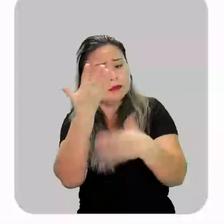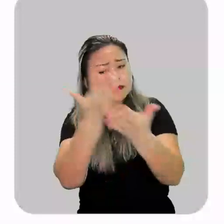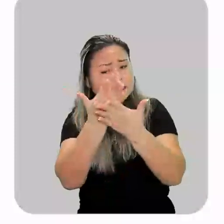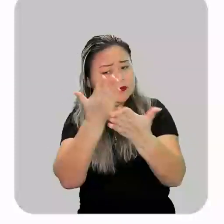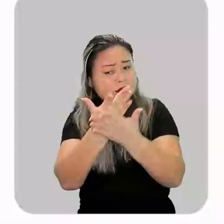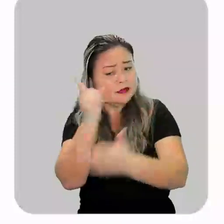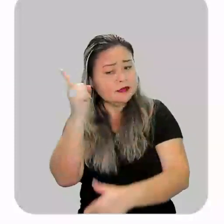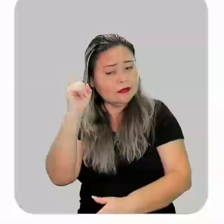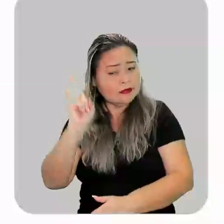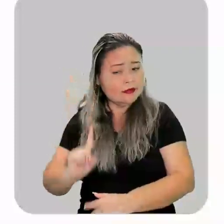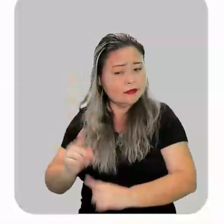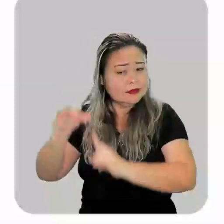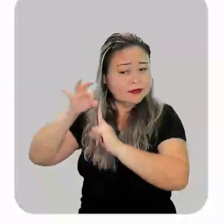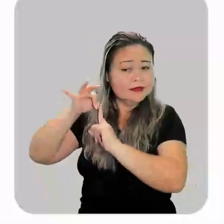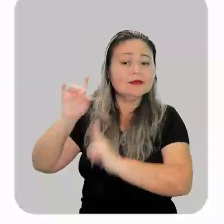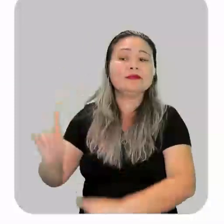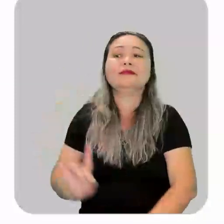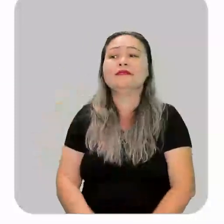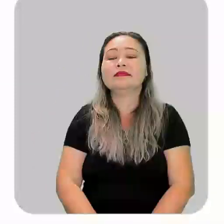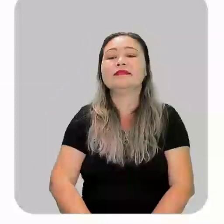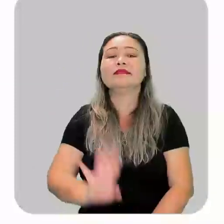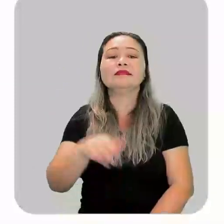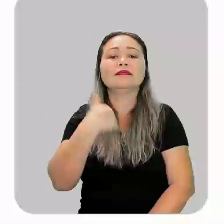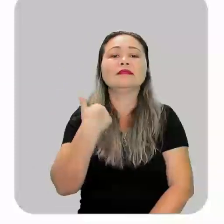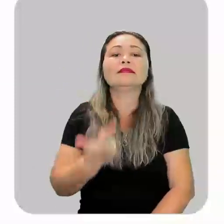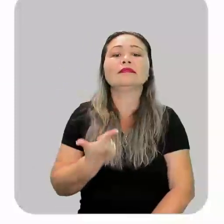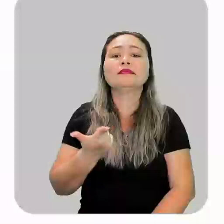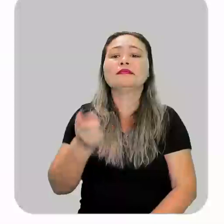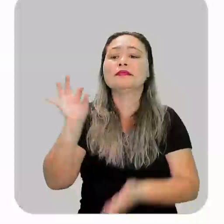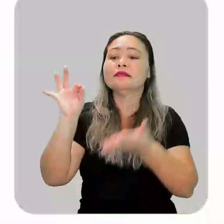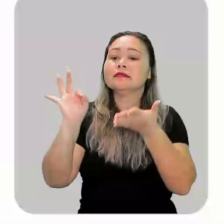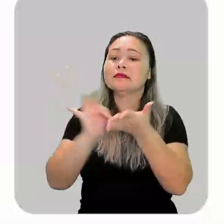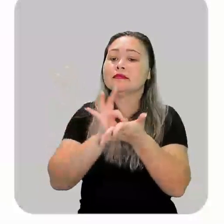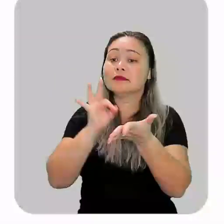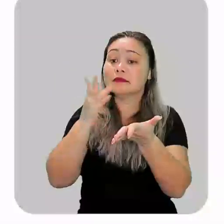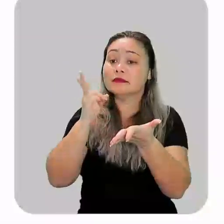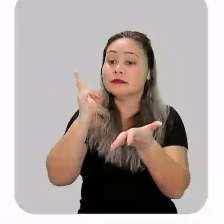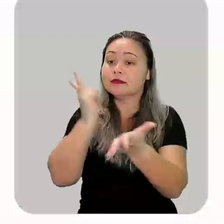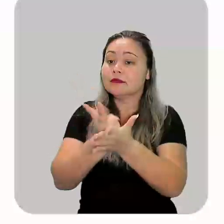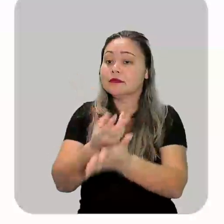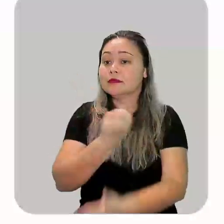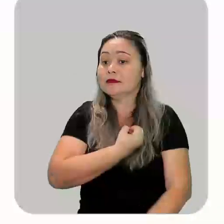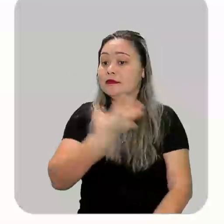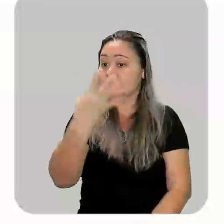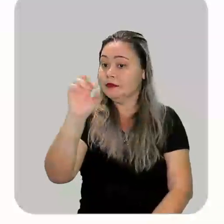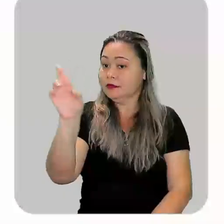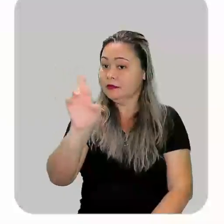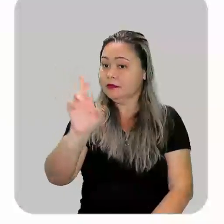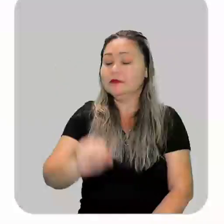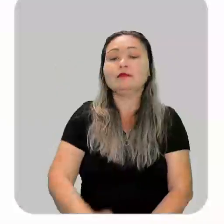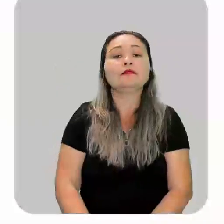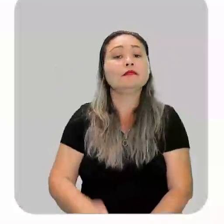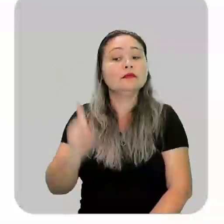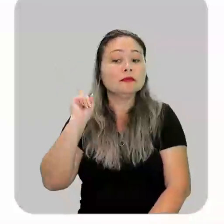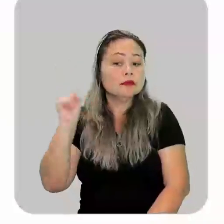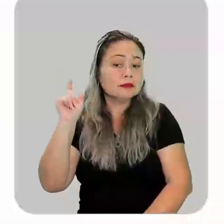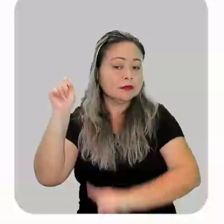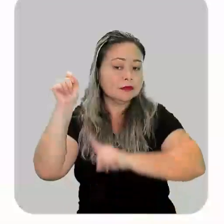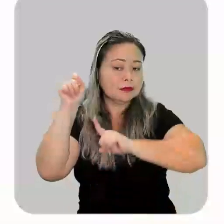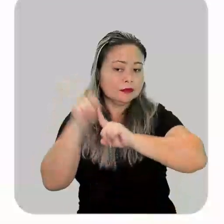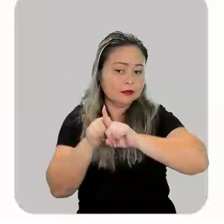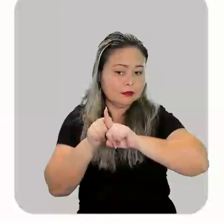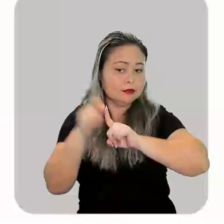com certeza. Ai. Então, olha aí, ó, o valor da assinatura, ele é fixo, né? R$40. Nesse